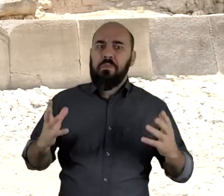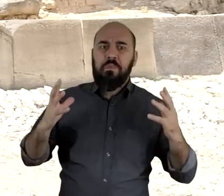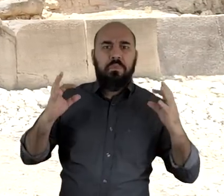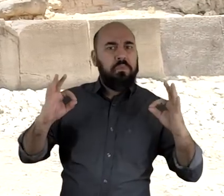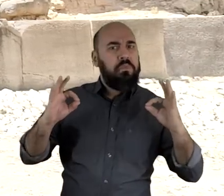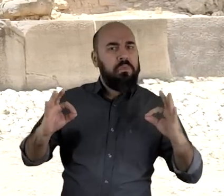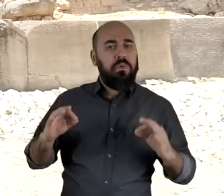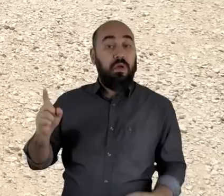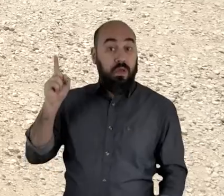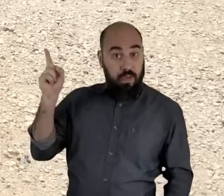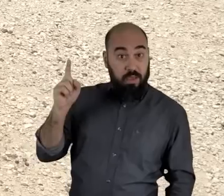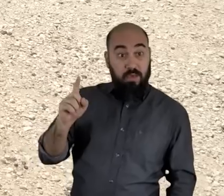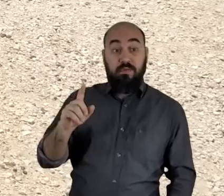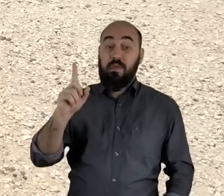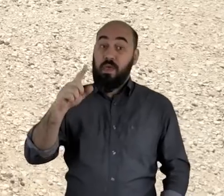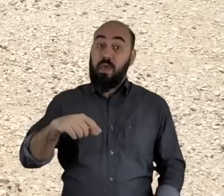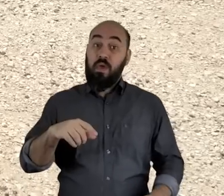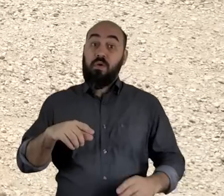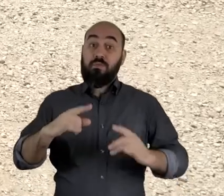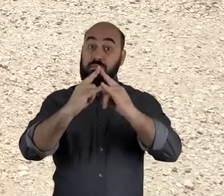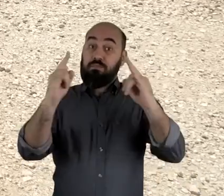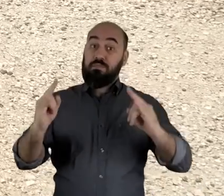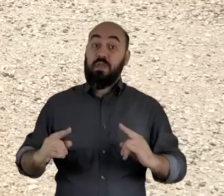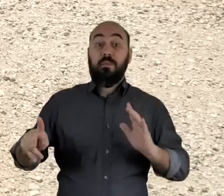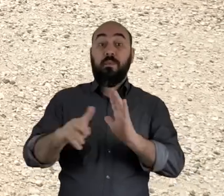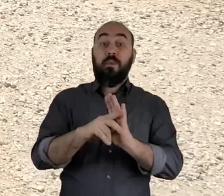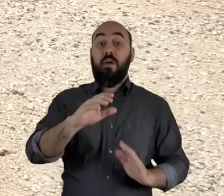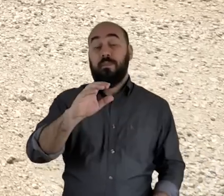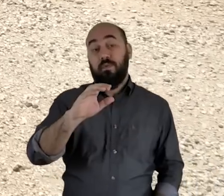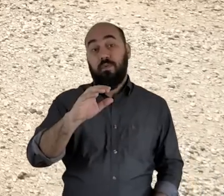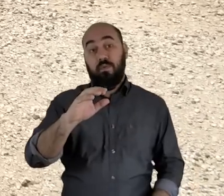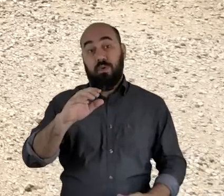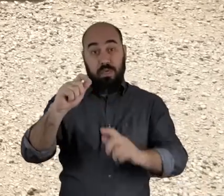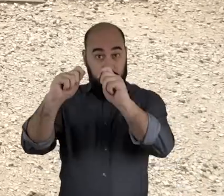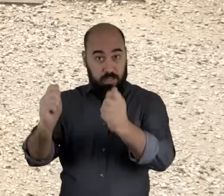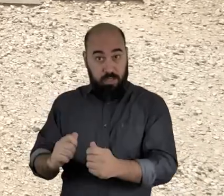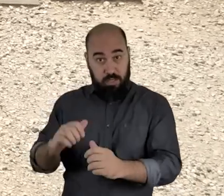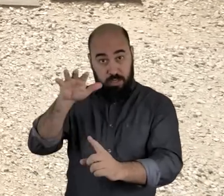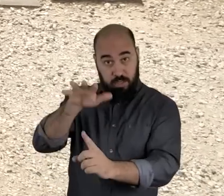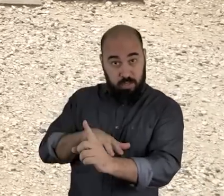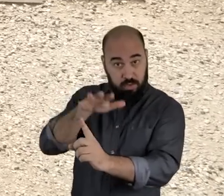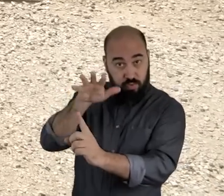um precinto cerimonial cananeu, localizado no ponto mais alto.